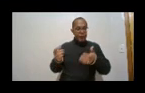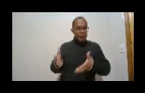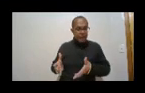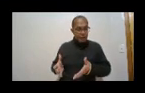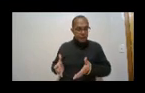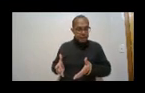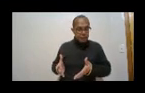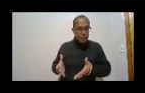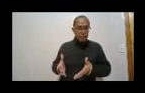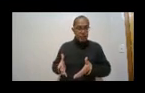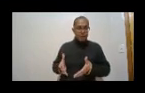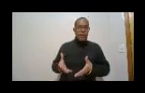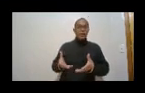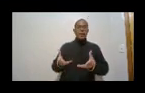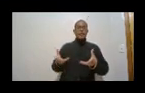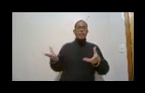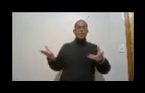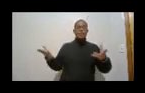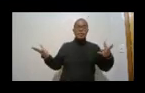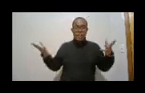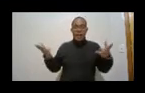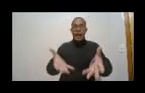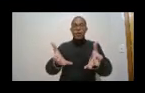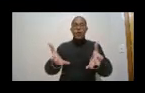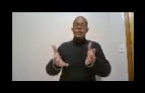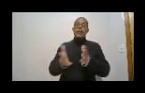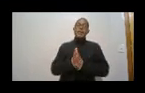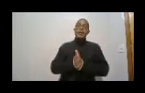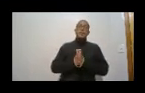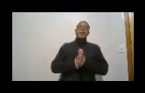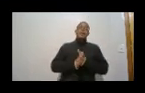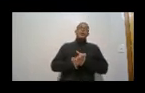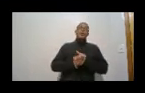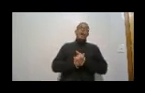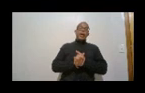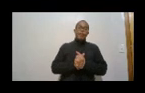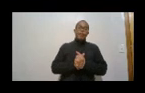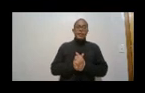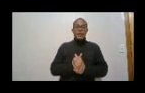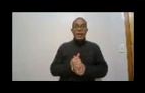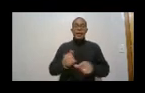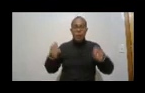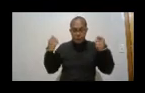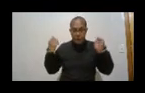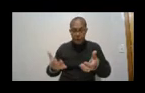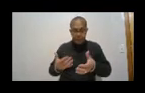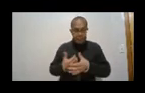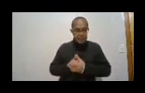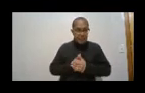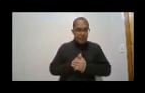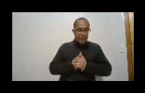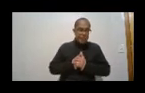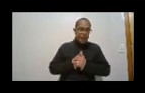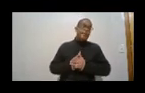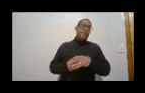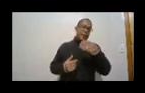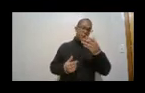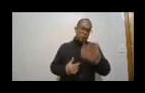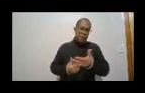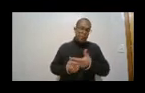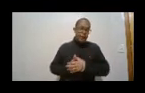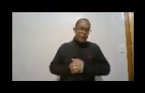que ocorra o efeito desejado, certo? Então aquele sangue precisa chegar com o medicamento no tempo necessário, com a força necessária para